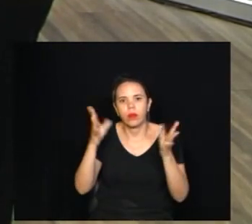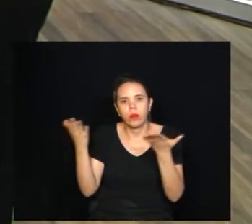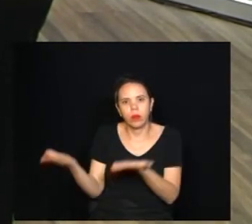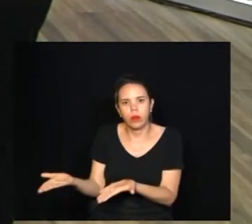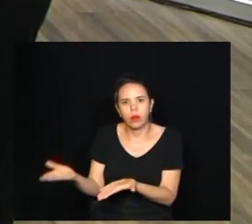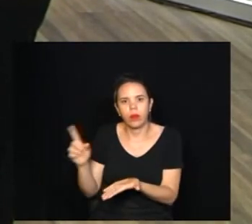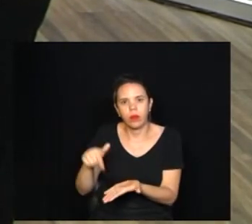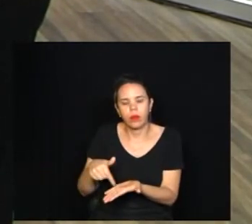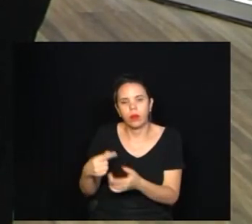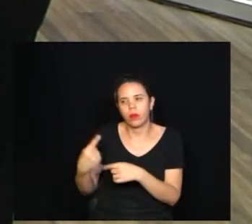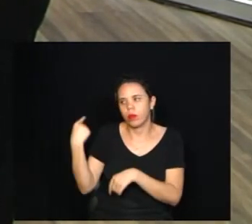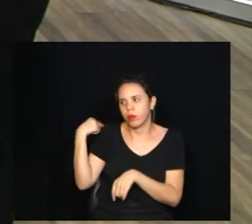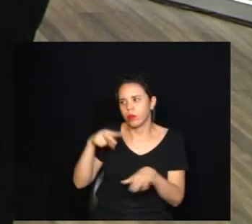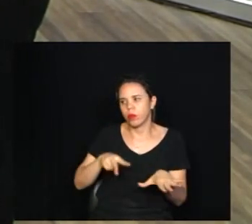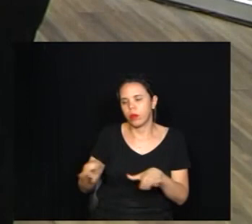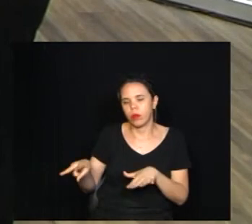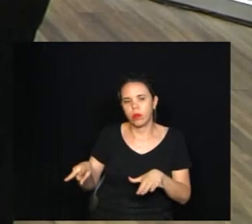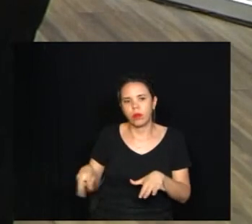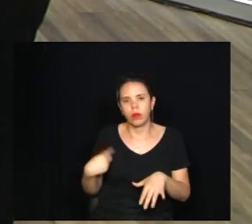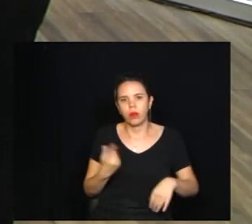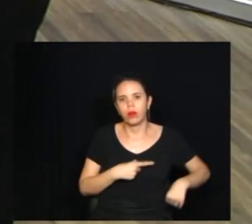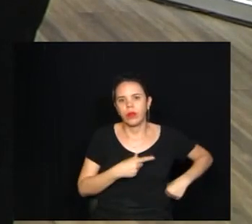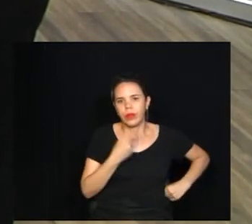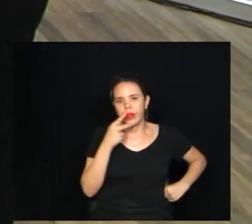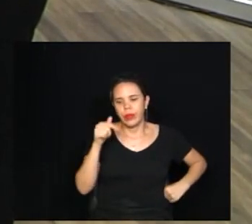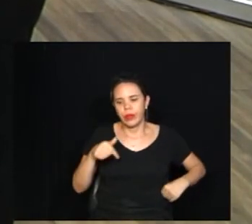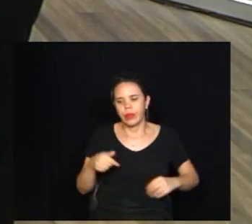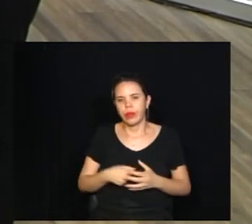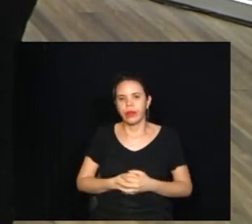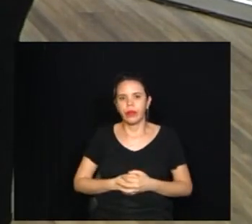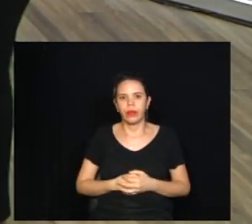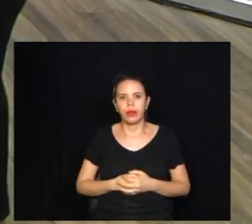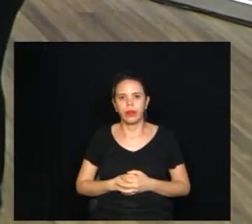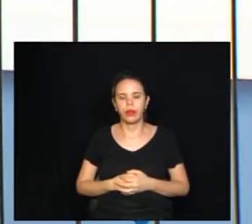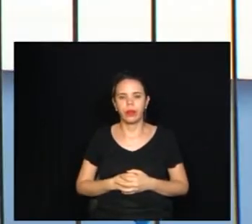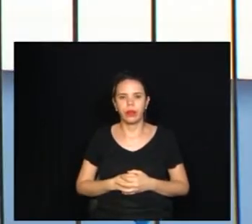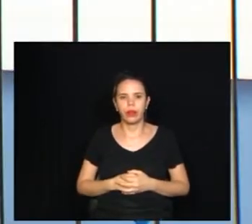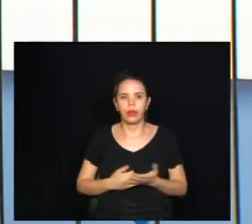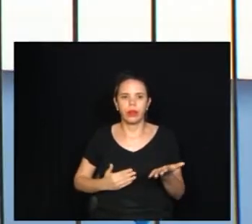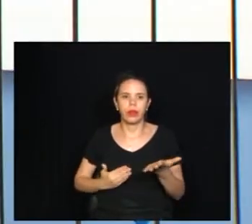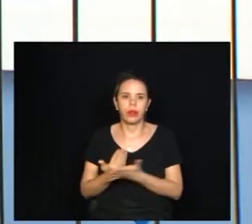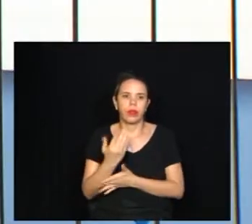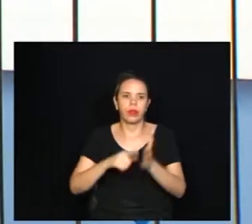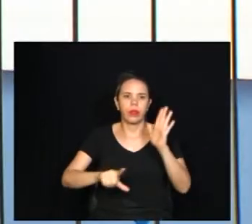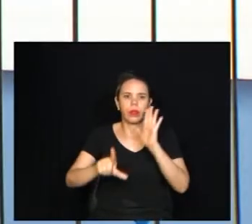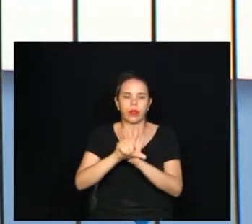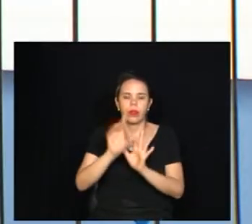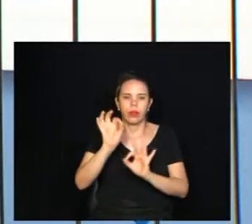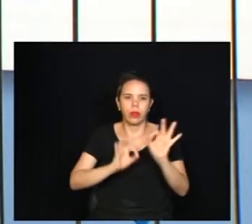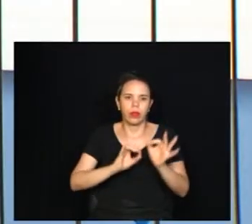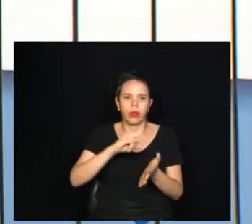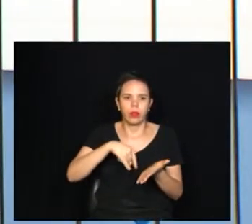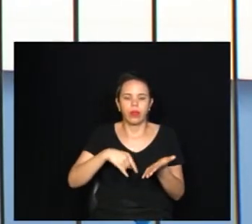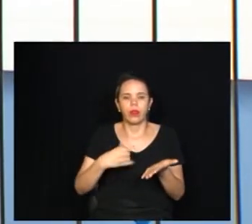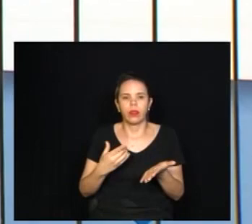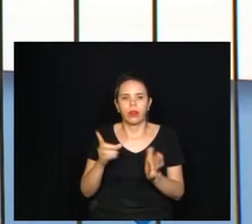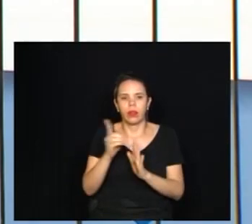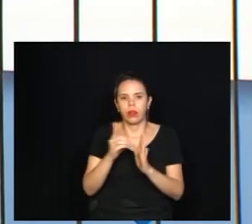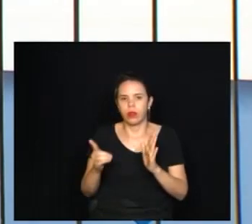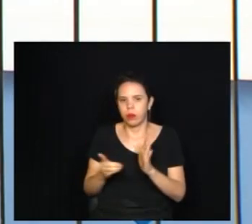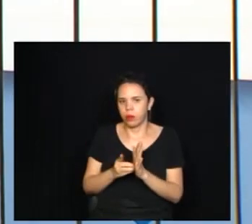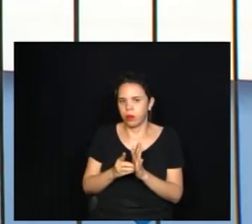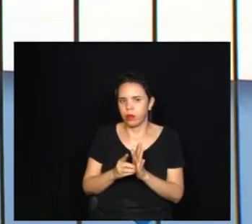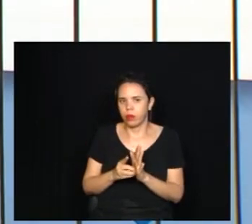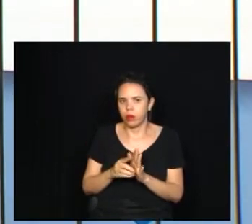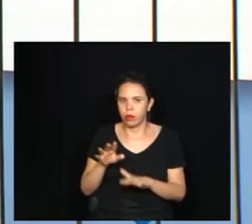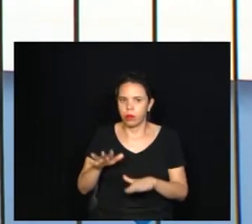assunto. Porque na última semana, inclusive, nós falamos aqui da sanção da lei, da regulamentação com o decreto,